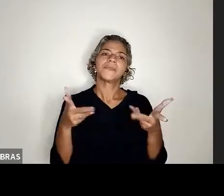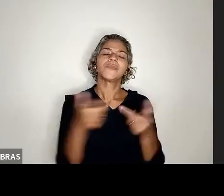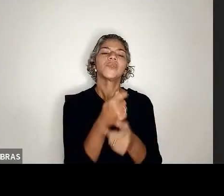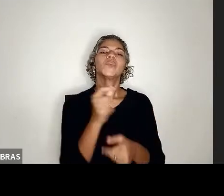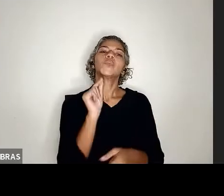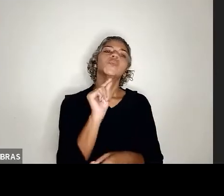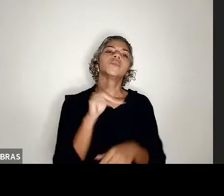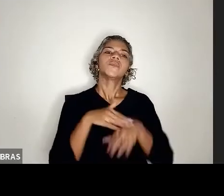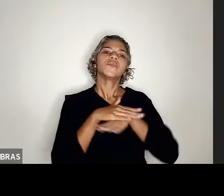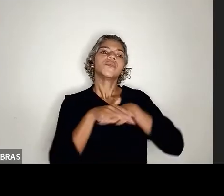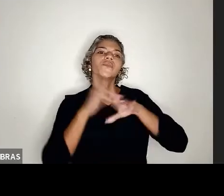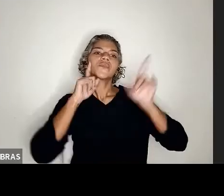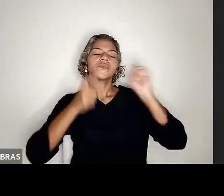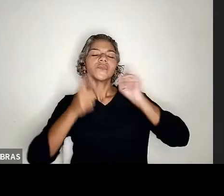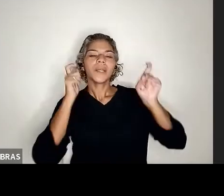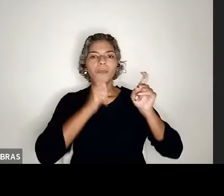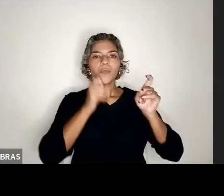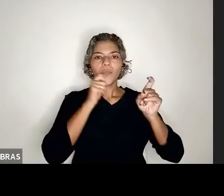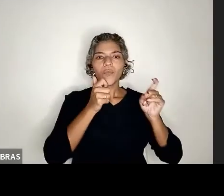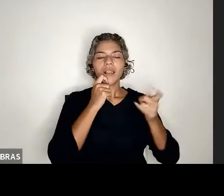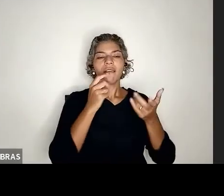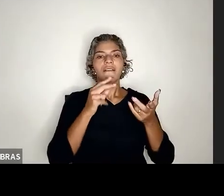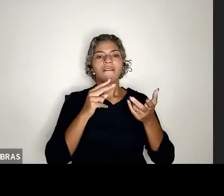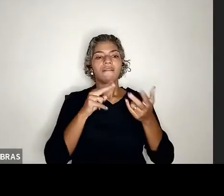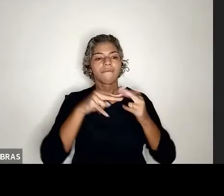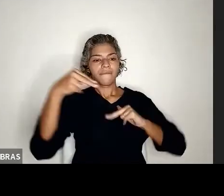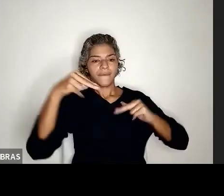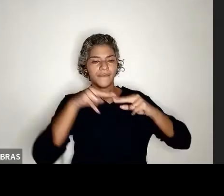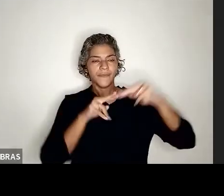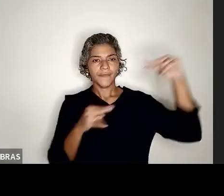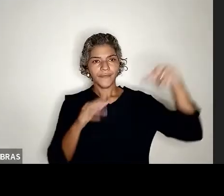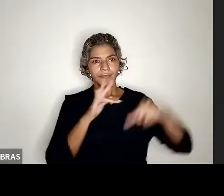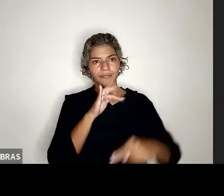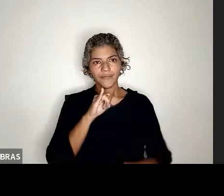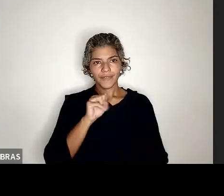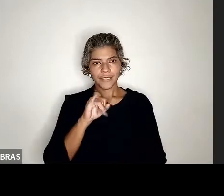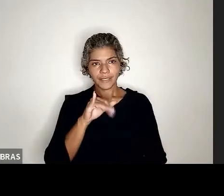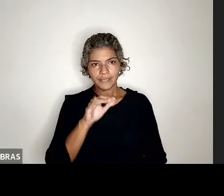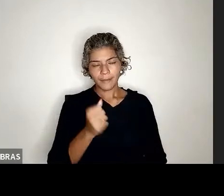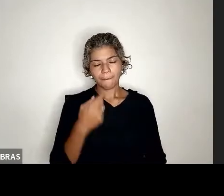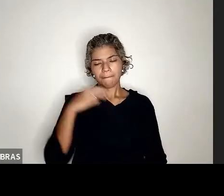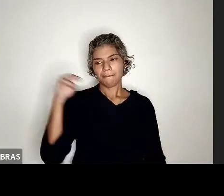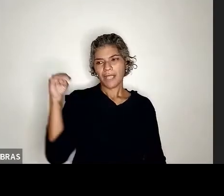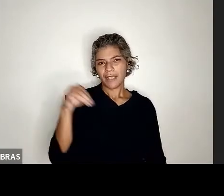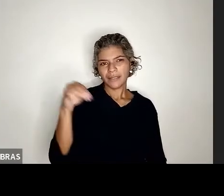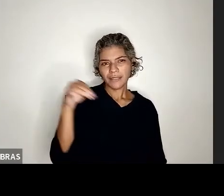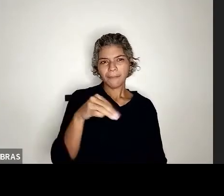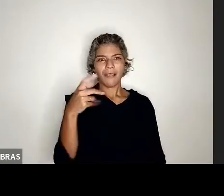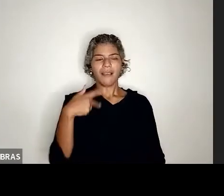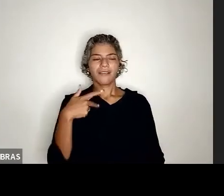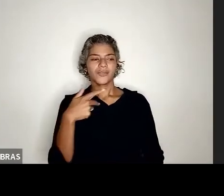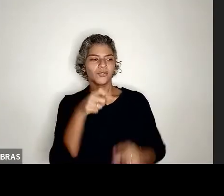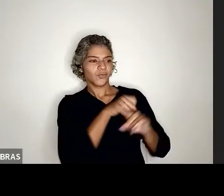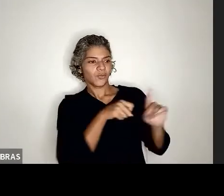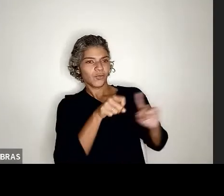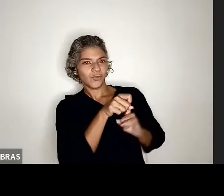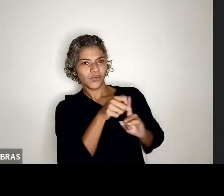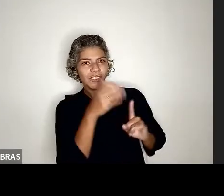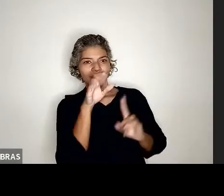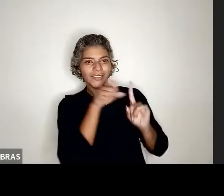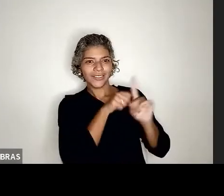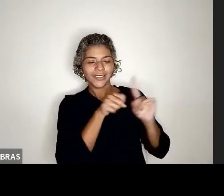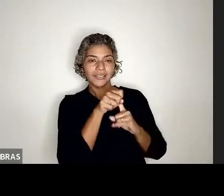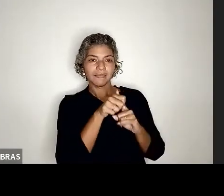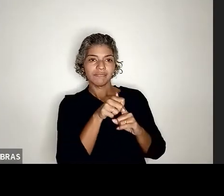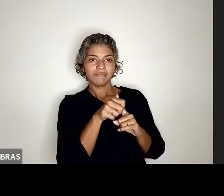astrofísica, da química, da matemática, sou das ciências sociais, né, sou da ciência política, e perceber que nós somos mulheres que,